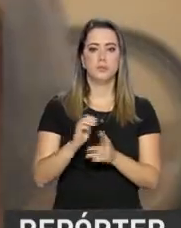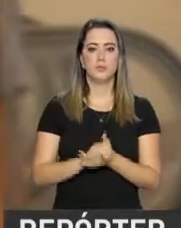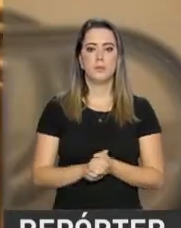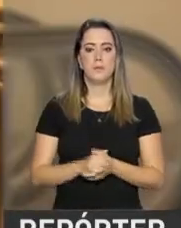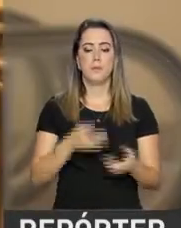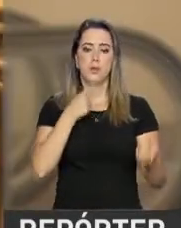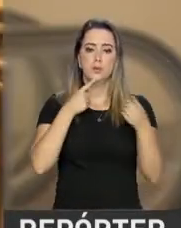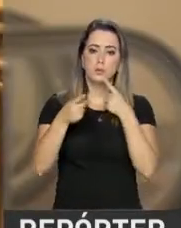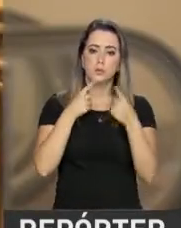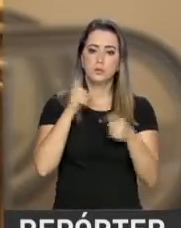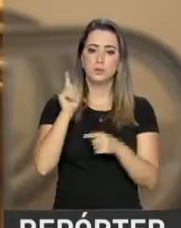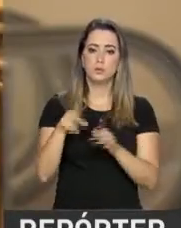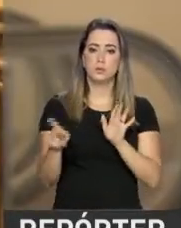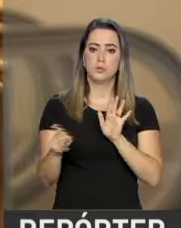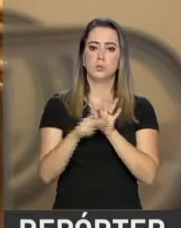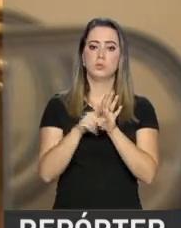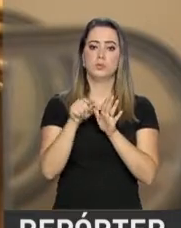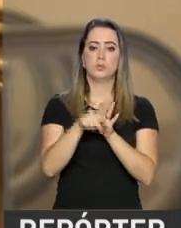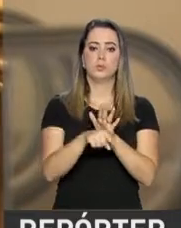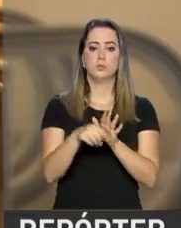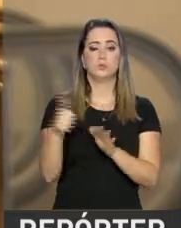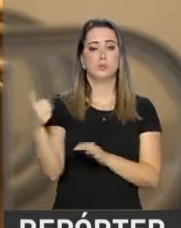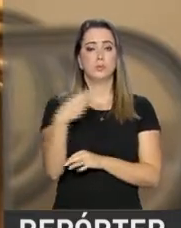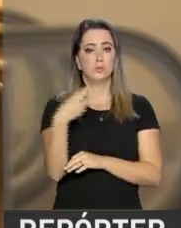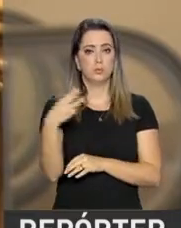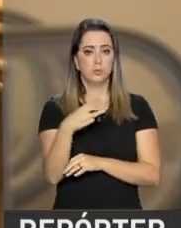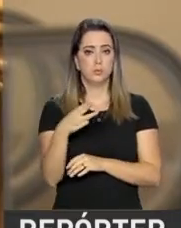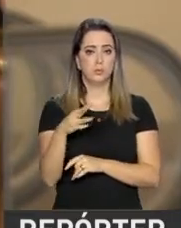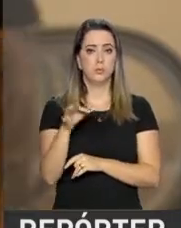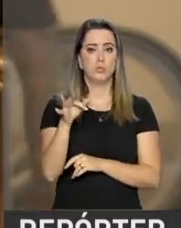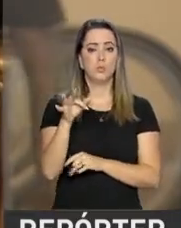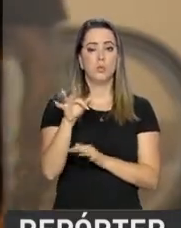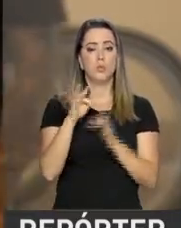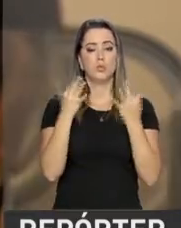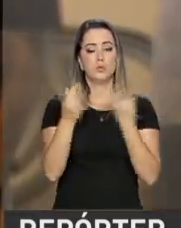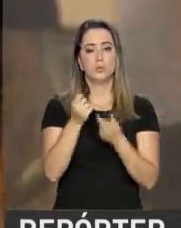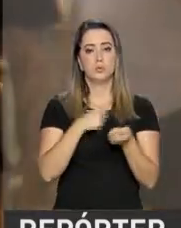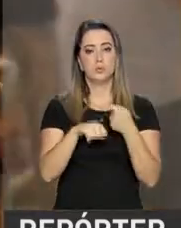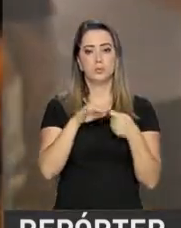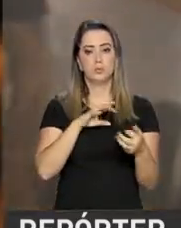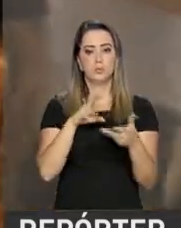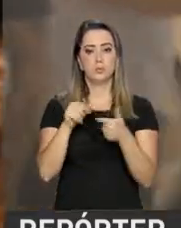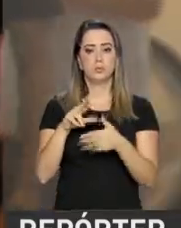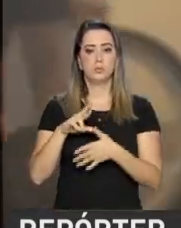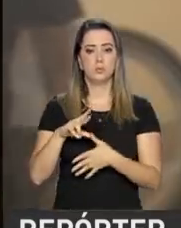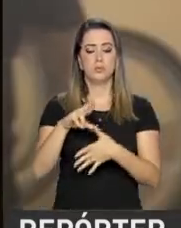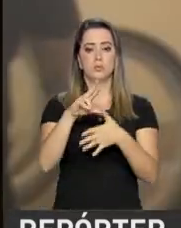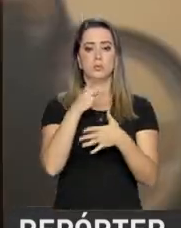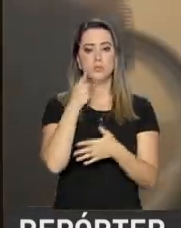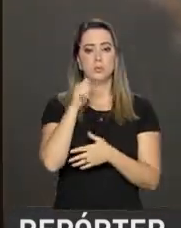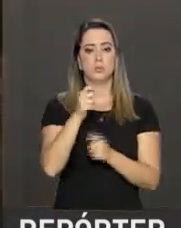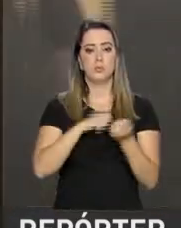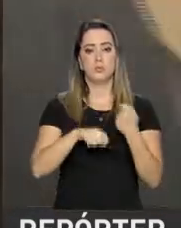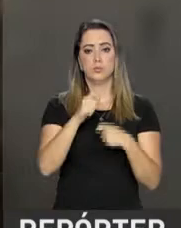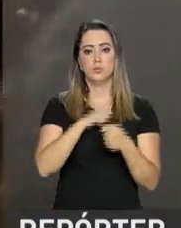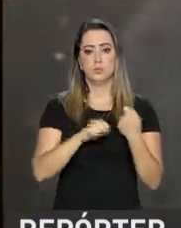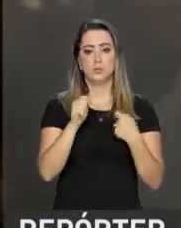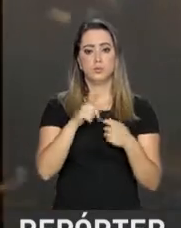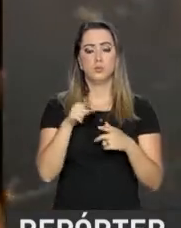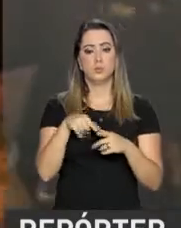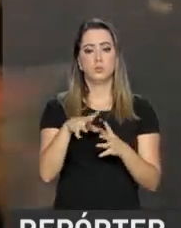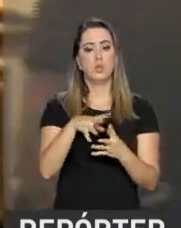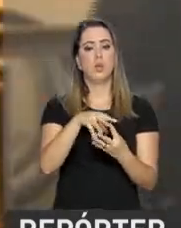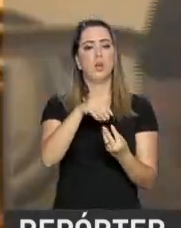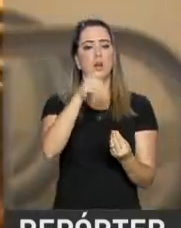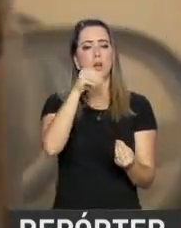discussões fazem parte da 13ª edição do fórum econômico mundial para a américa latina e para além da questão econômica que é a alma